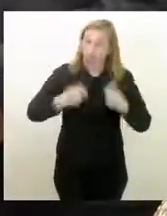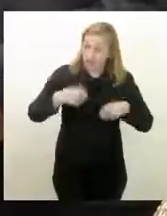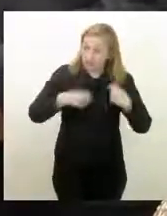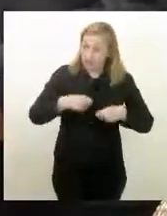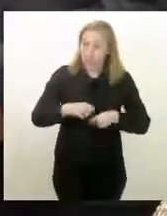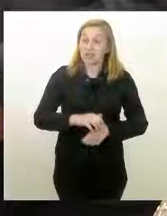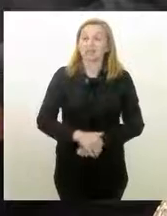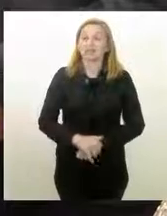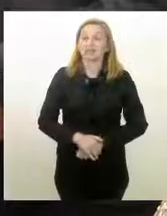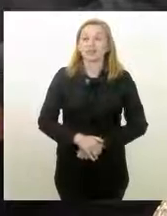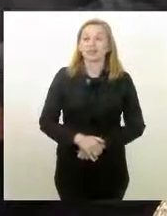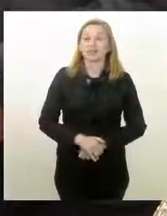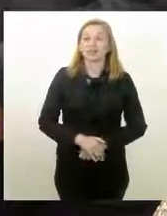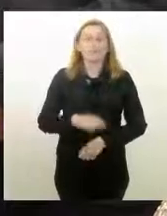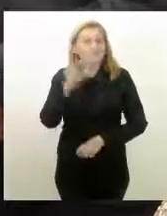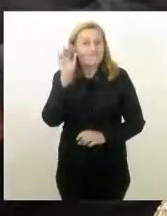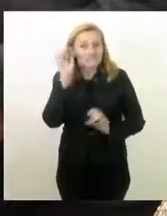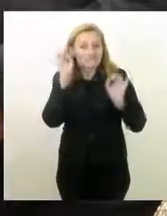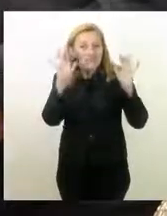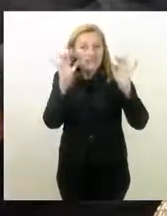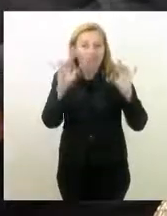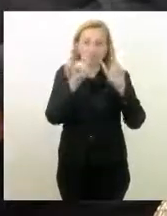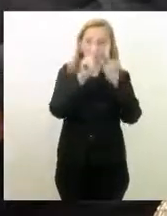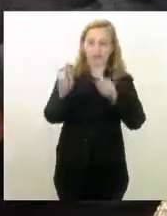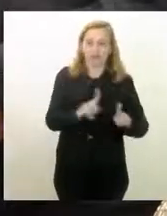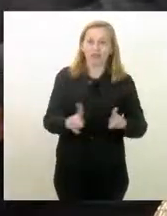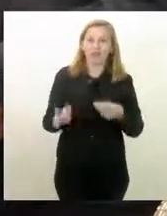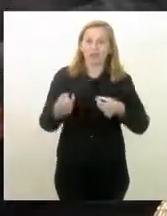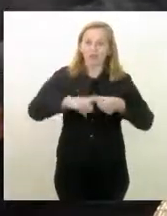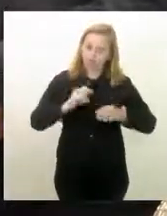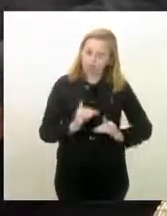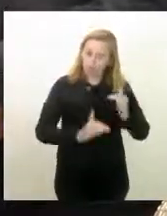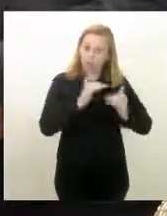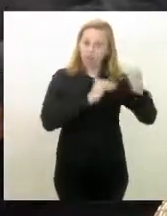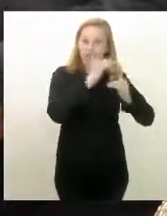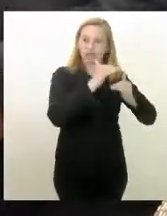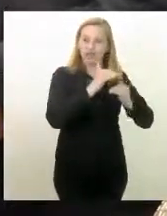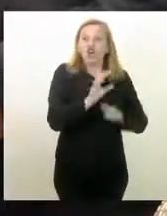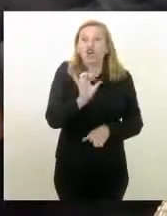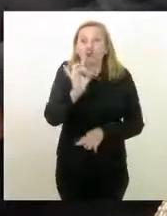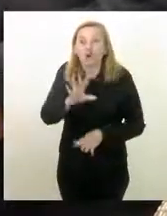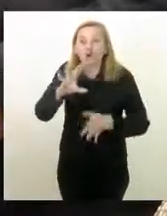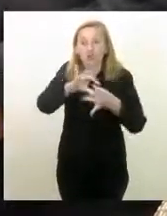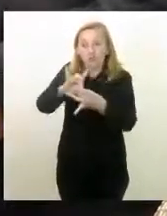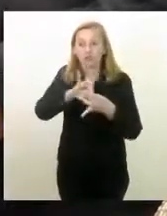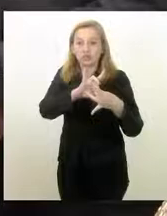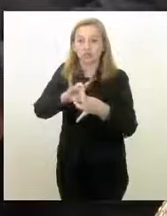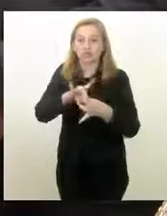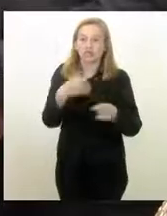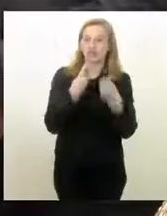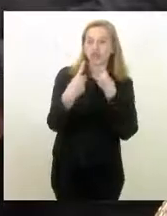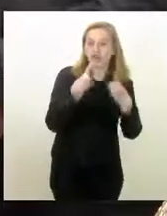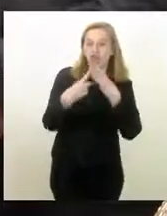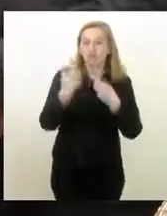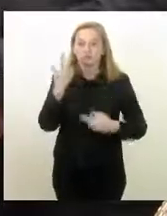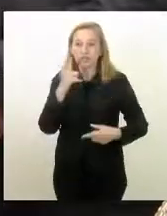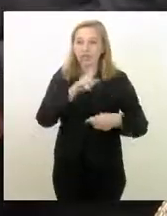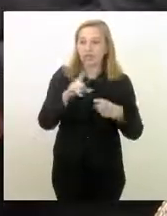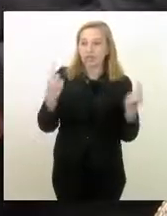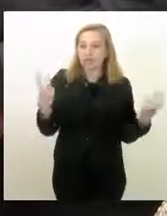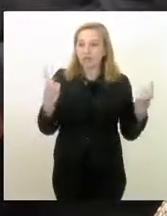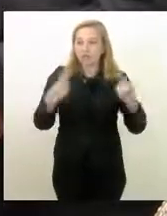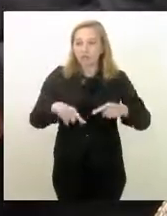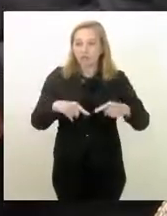precisa especialmente de paz para voltar a crescer. Só com a união, o diálogo, enfrentaremos os desafios que